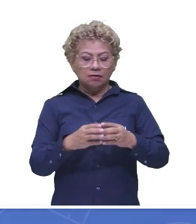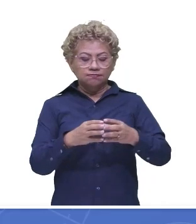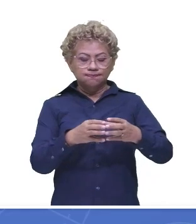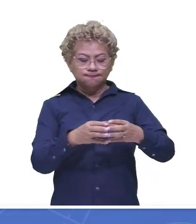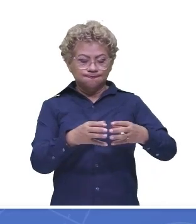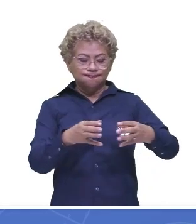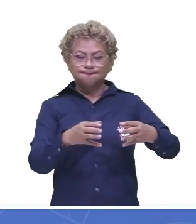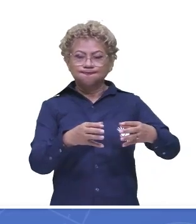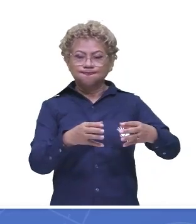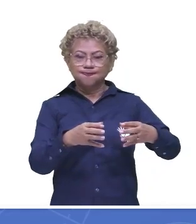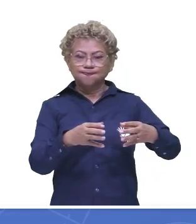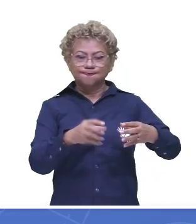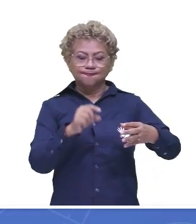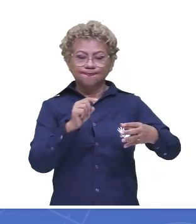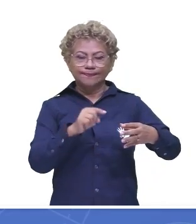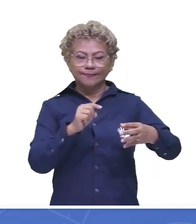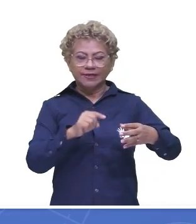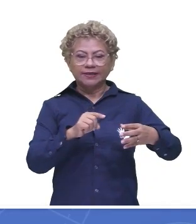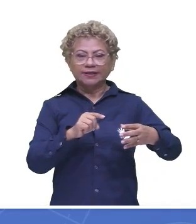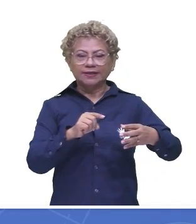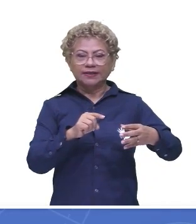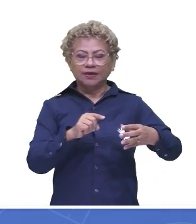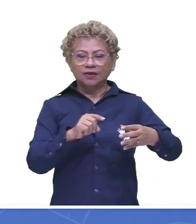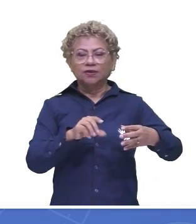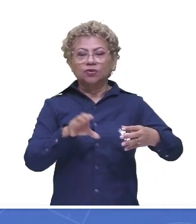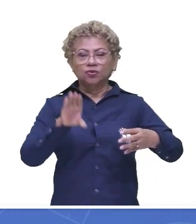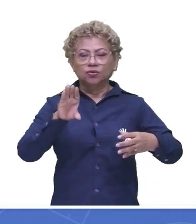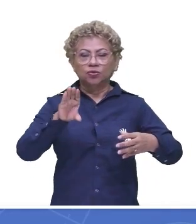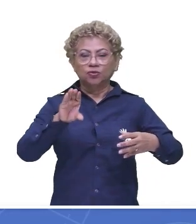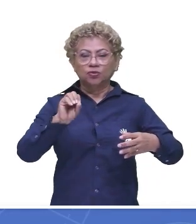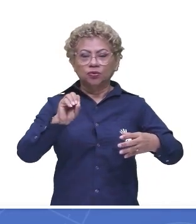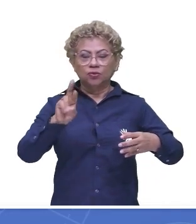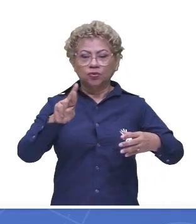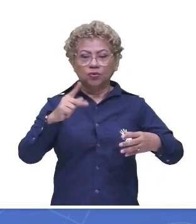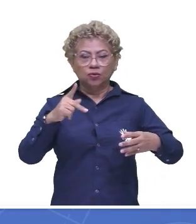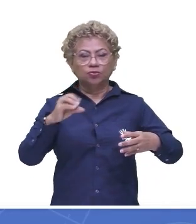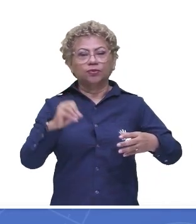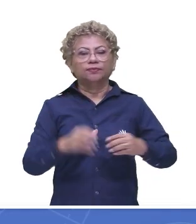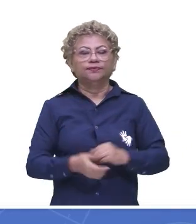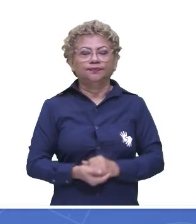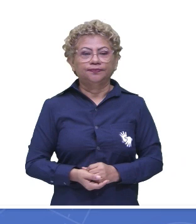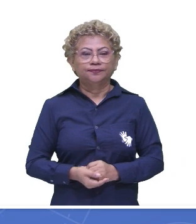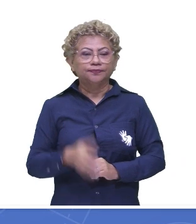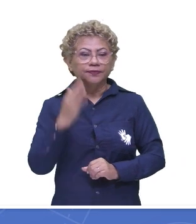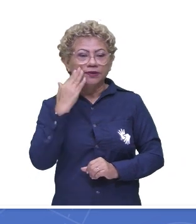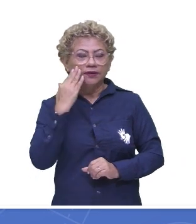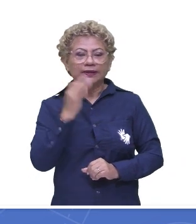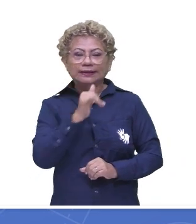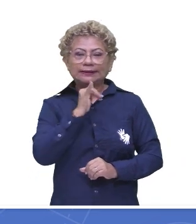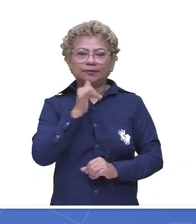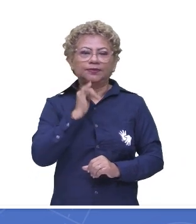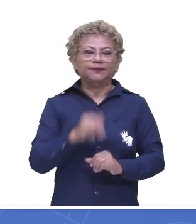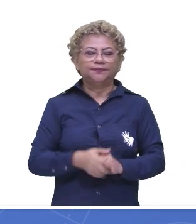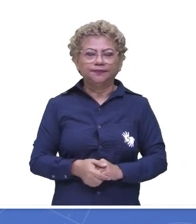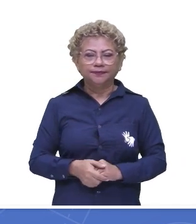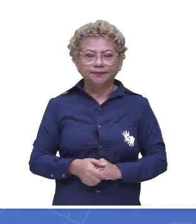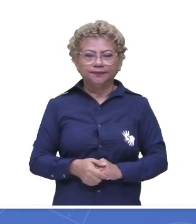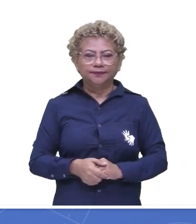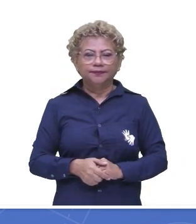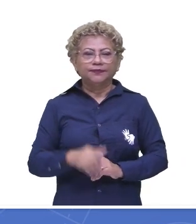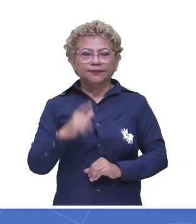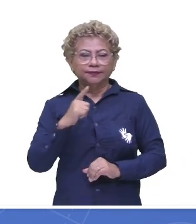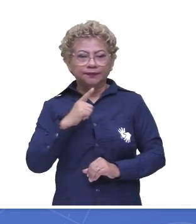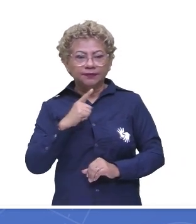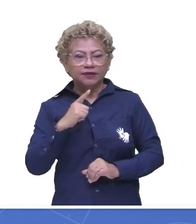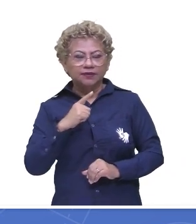nossa substância, beleza? Vamos para o nosso exemplo, para aprender a calcular o calor latente? Veja só, um bloco com